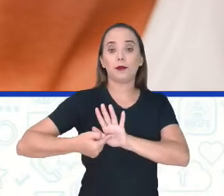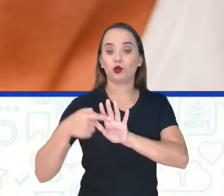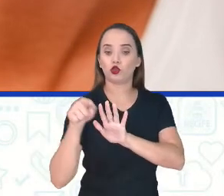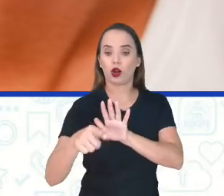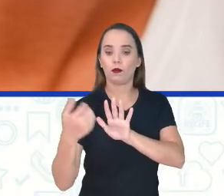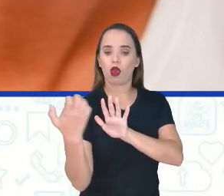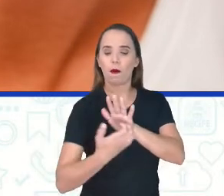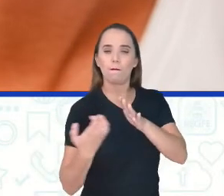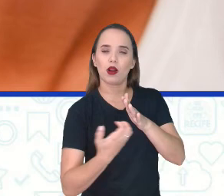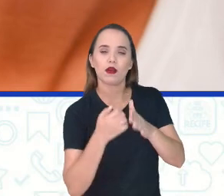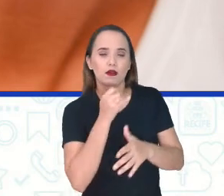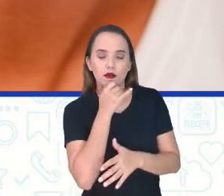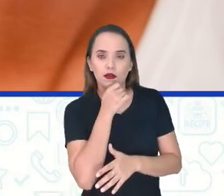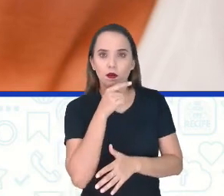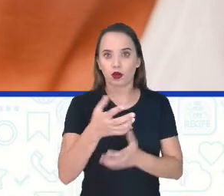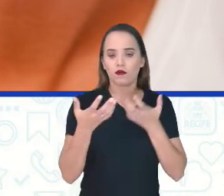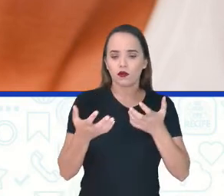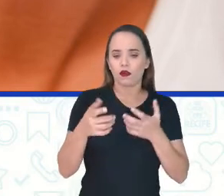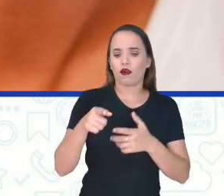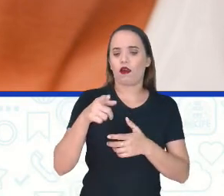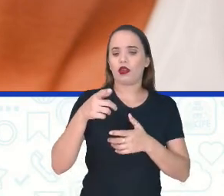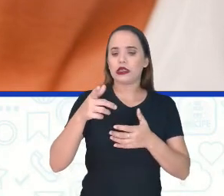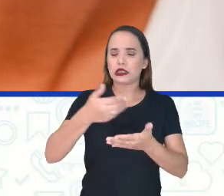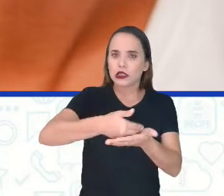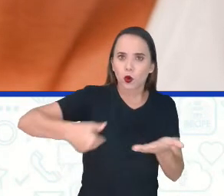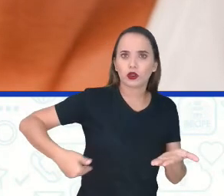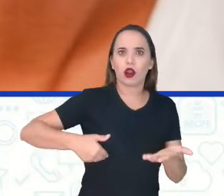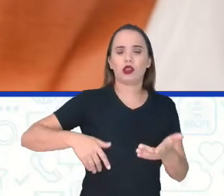você tem que usar o quê? Argumentos.